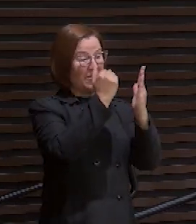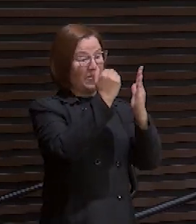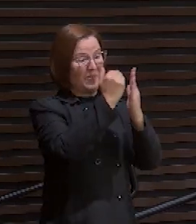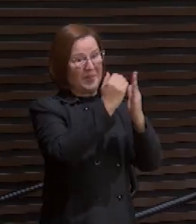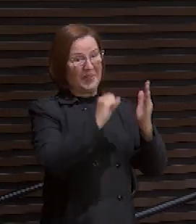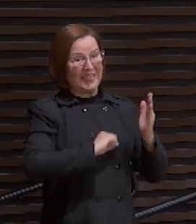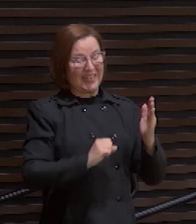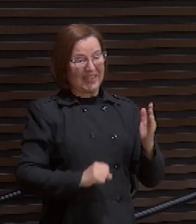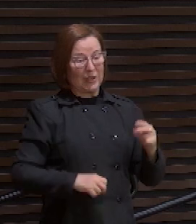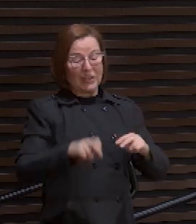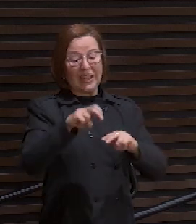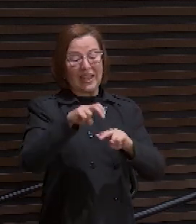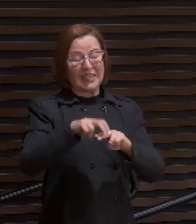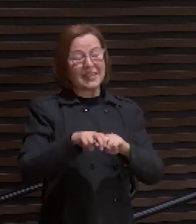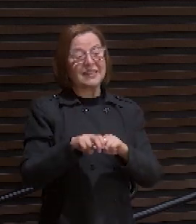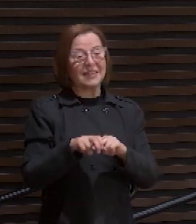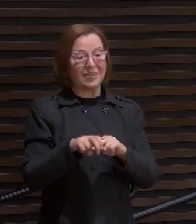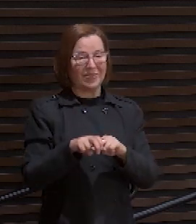assentado.